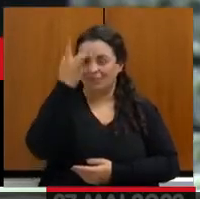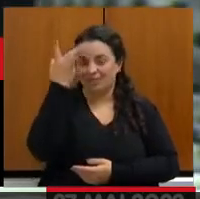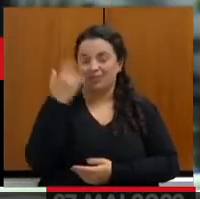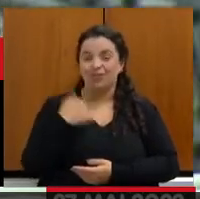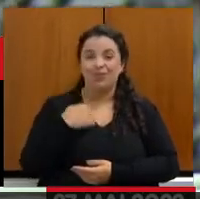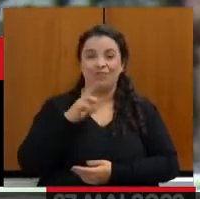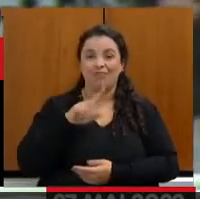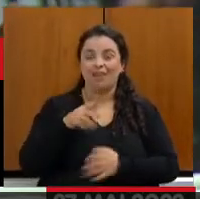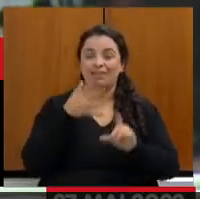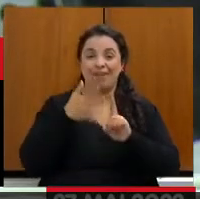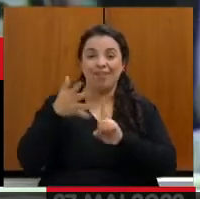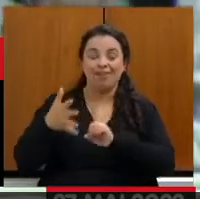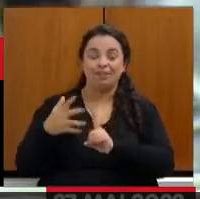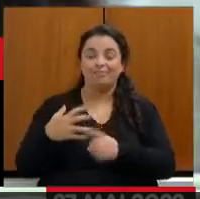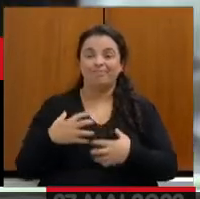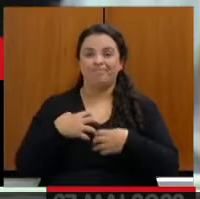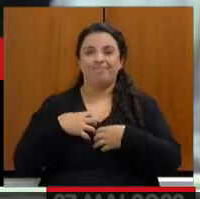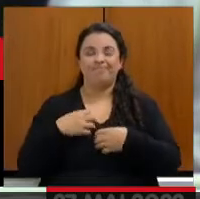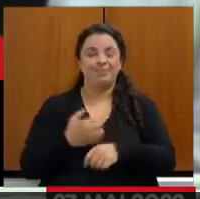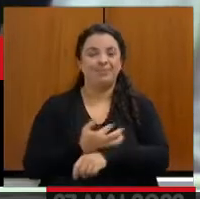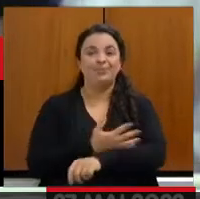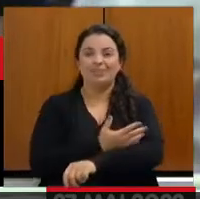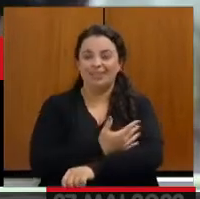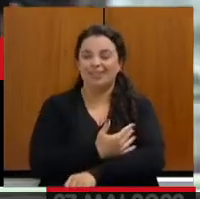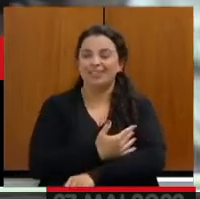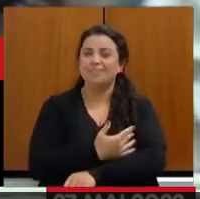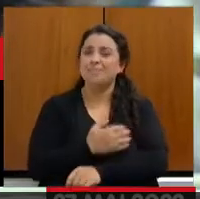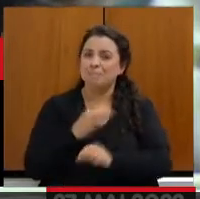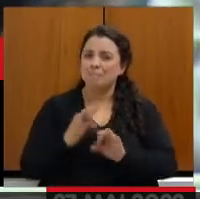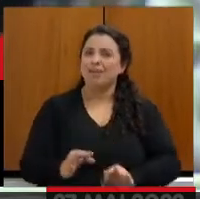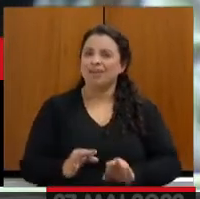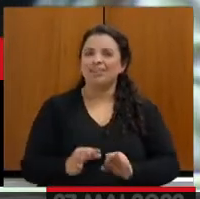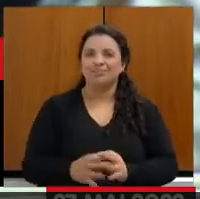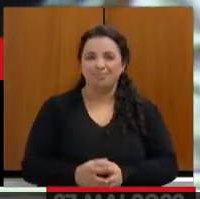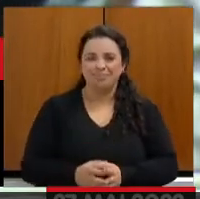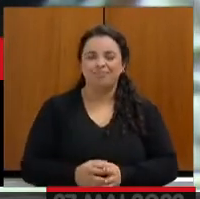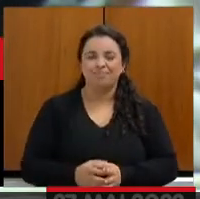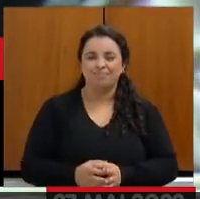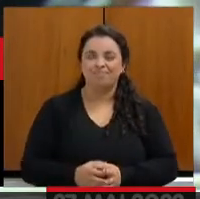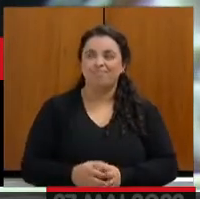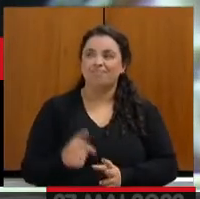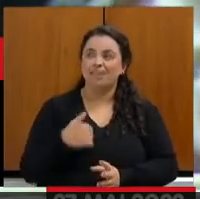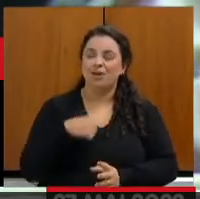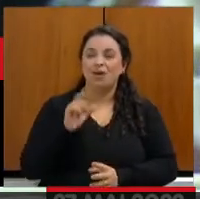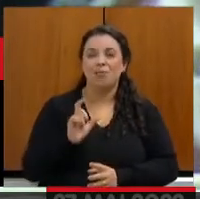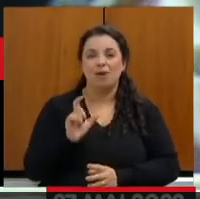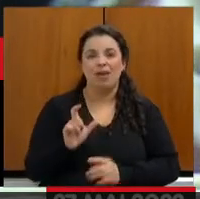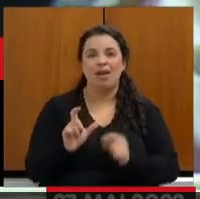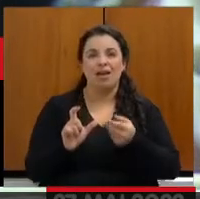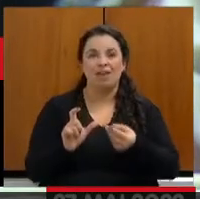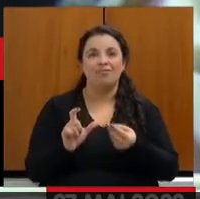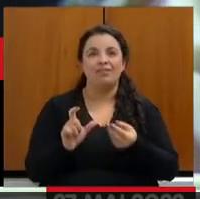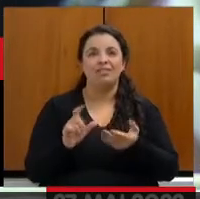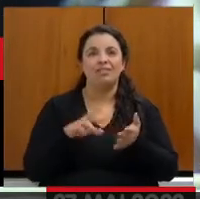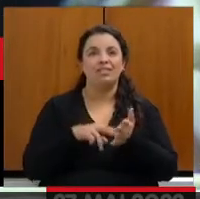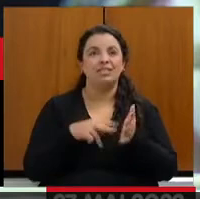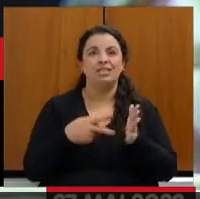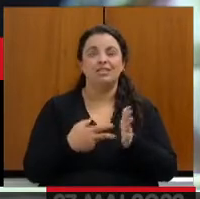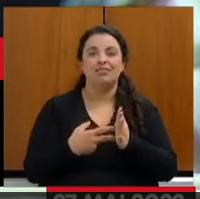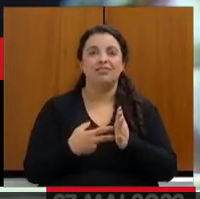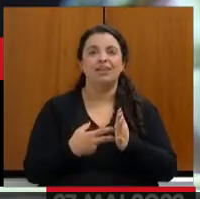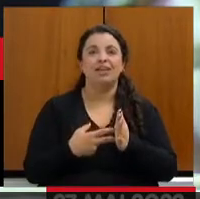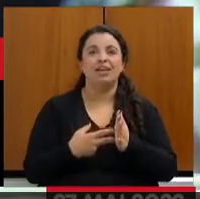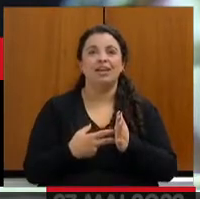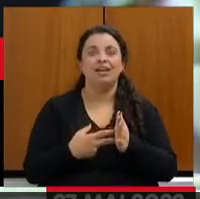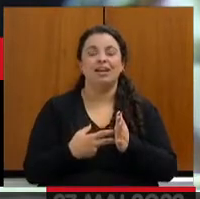fiquei emocionada muito emocionada mesmo e a palavra que eu trouxe aqui para significar um